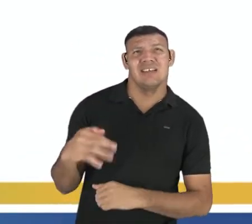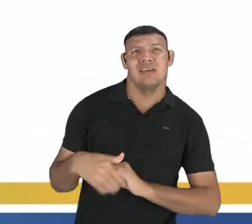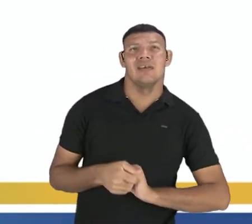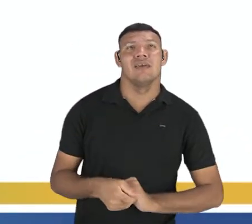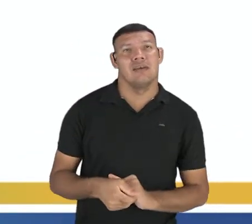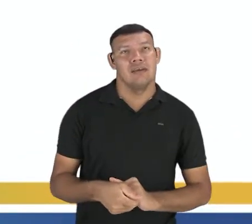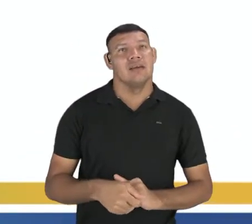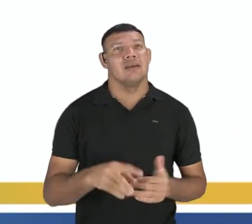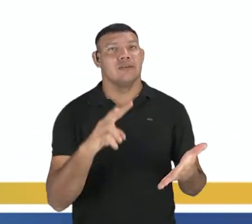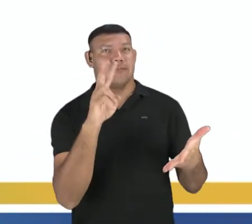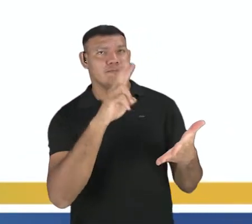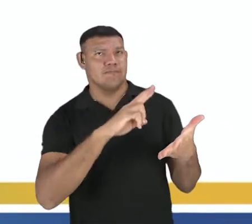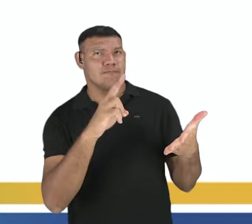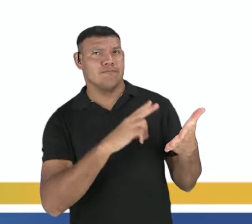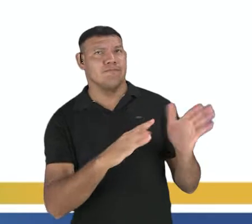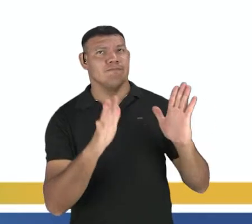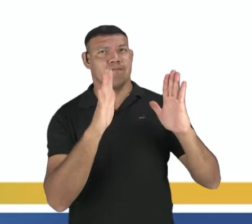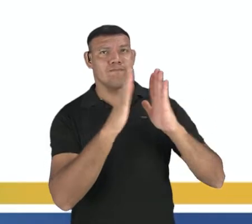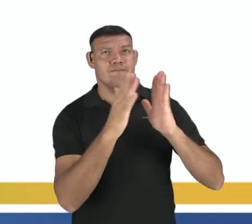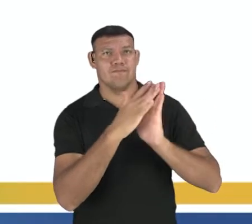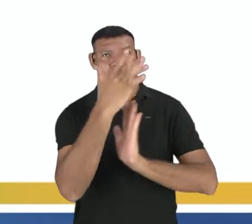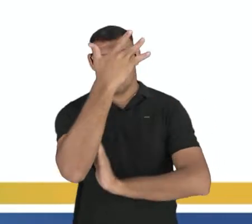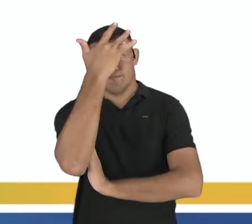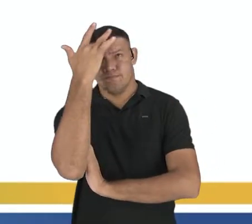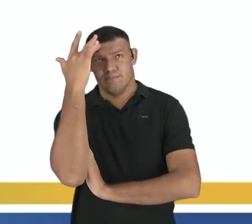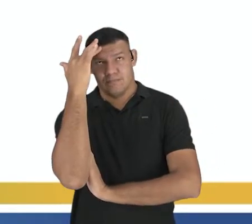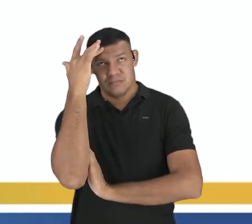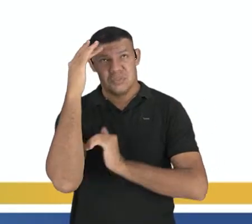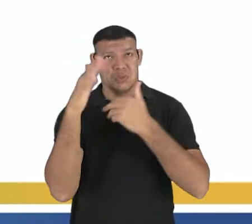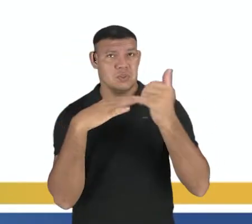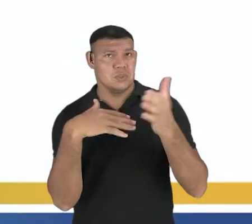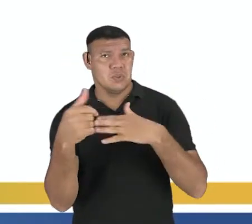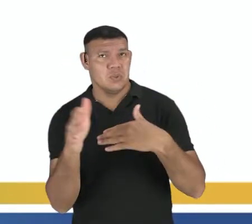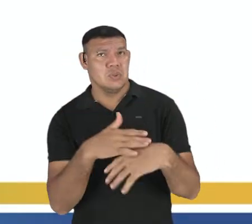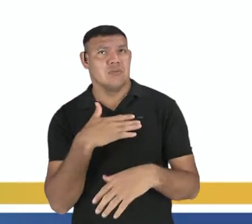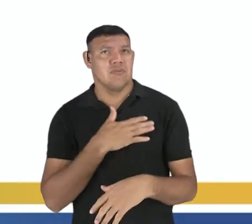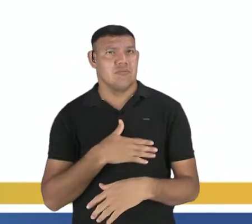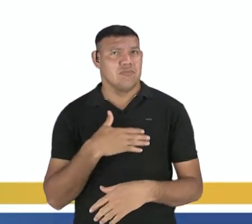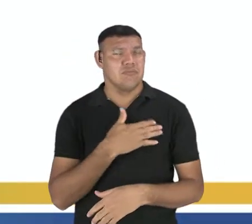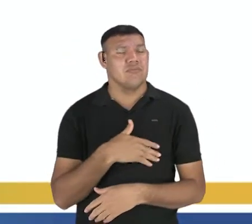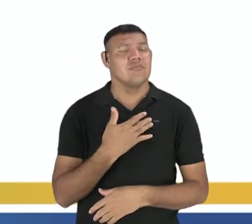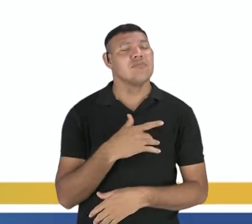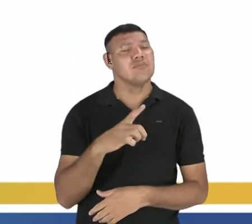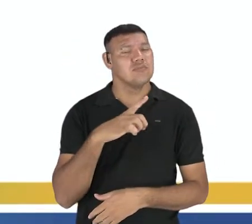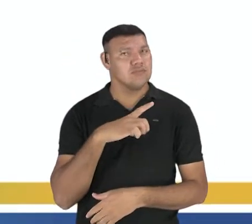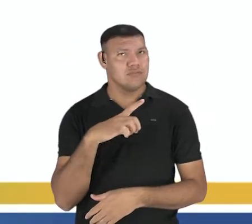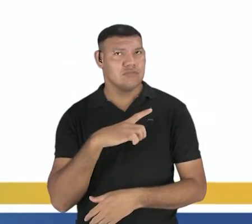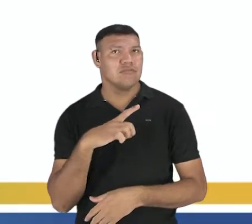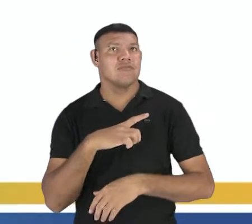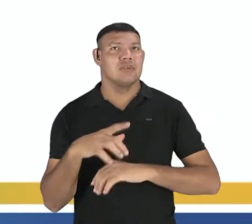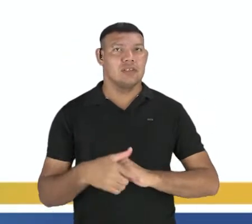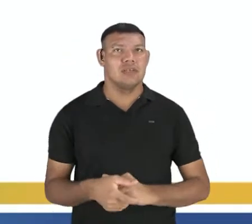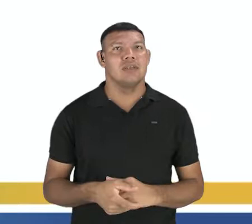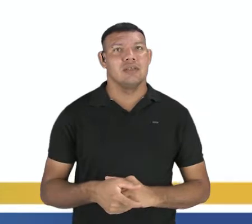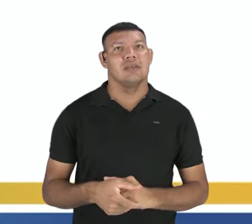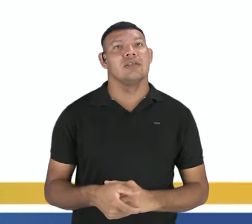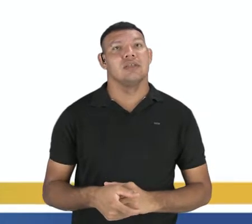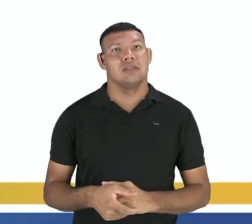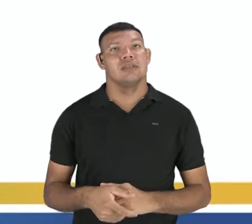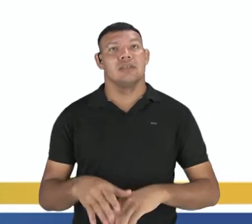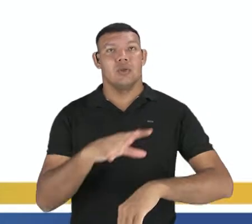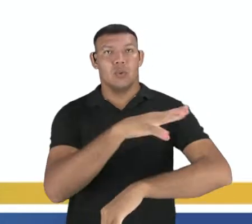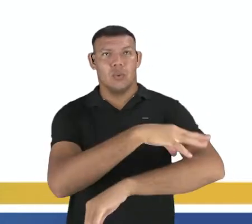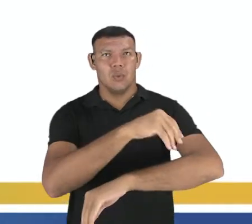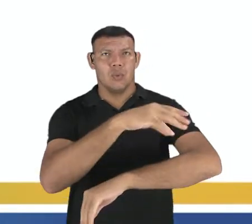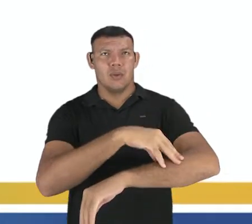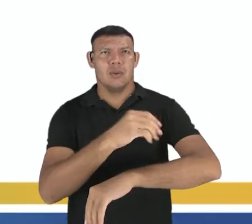gritar socorro, na cinza da fumaça o tamanho da desgraça, e no tom que sopra o vento se